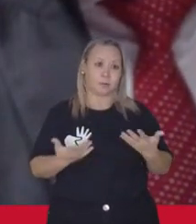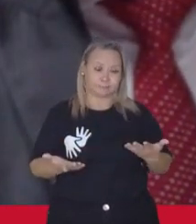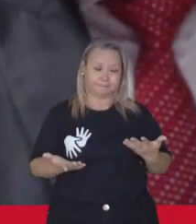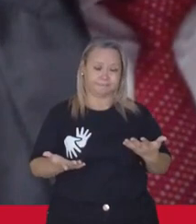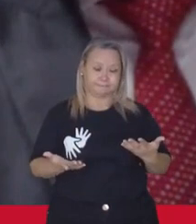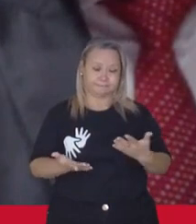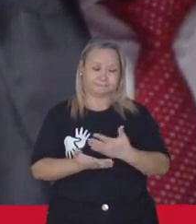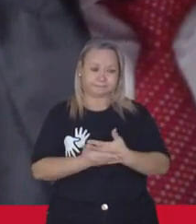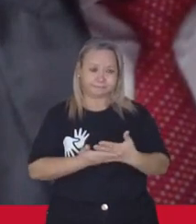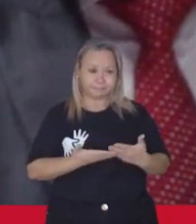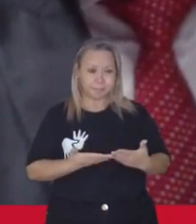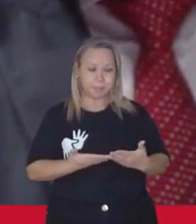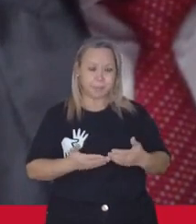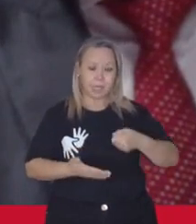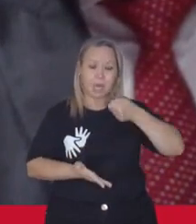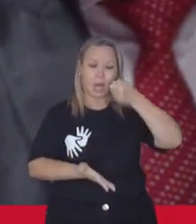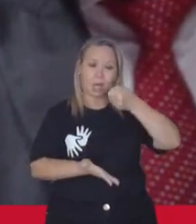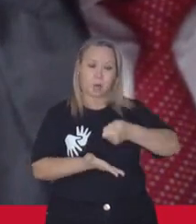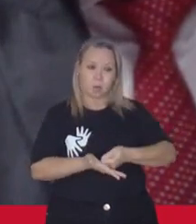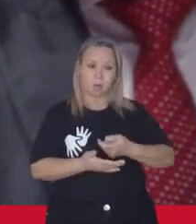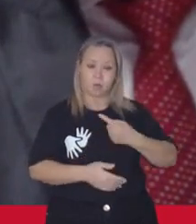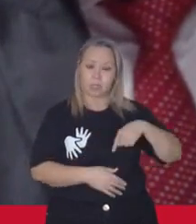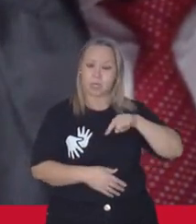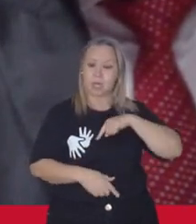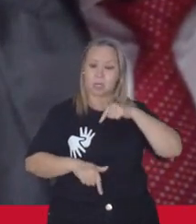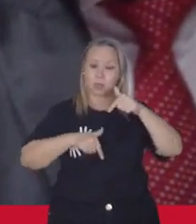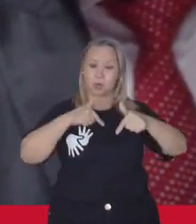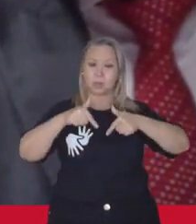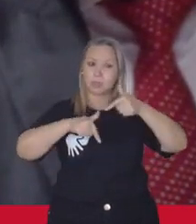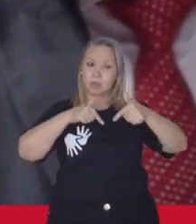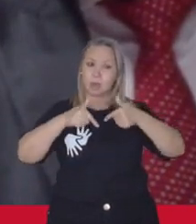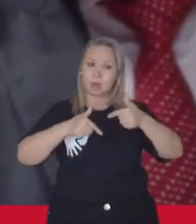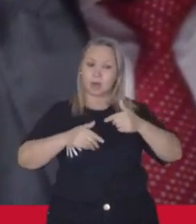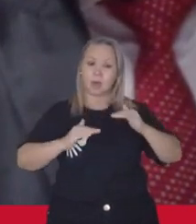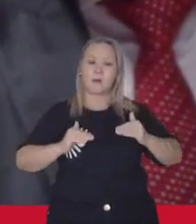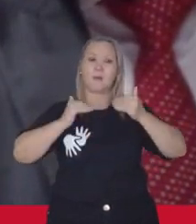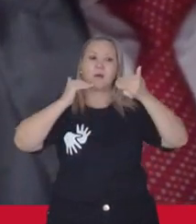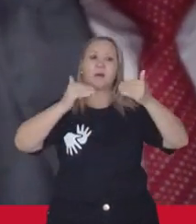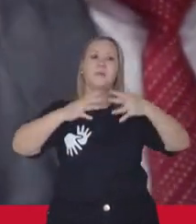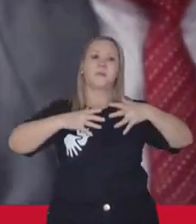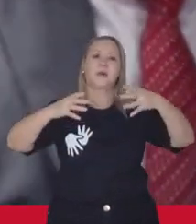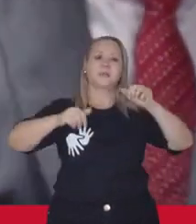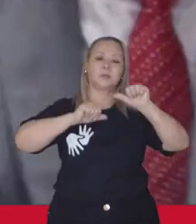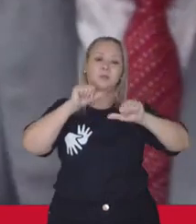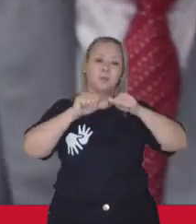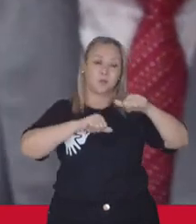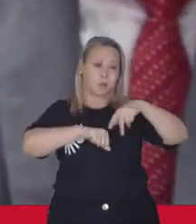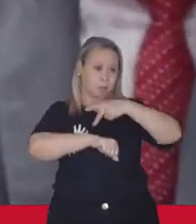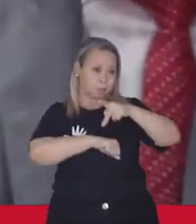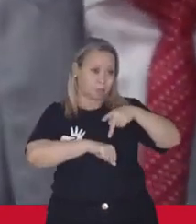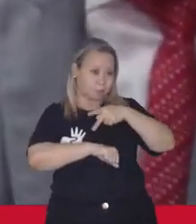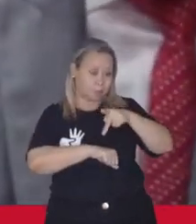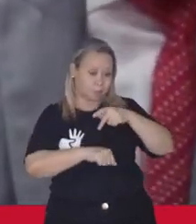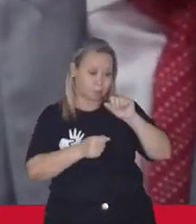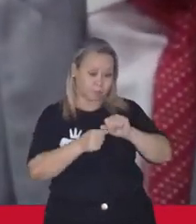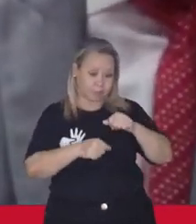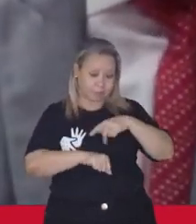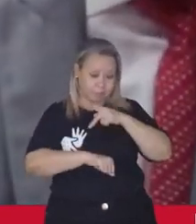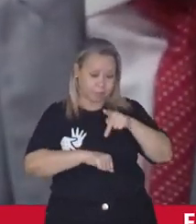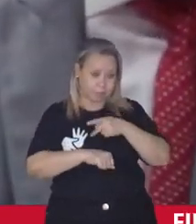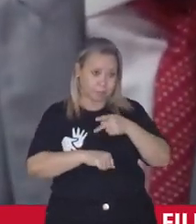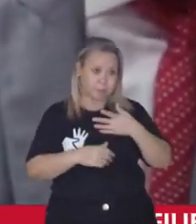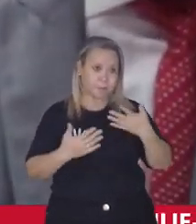poder cumprir a nossa tarefa máxima, que é transformar esse país e fazer deste país uma